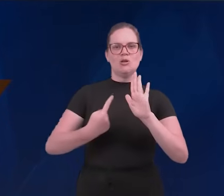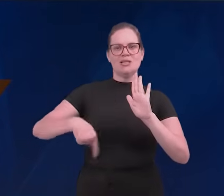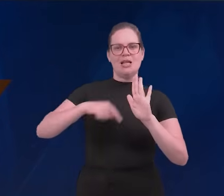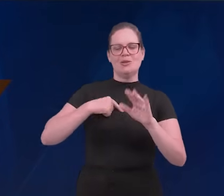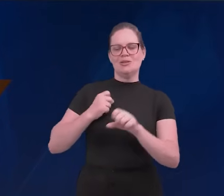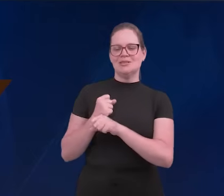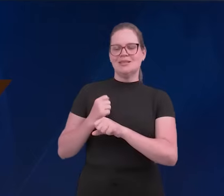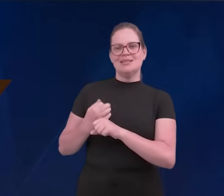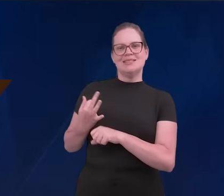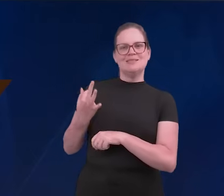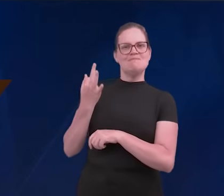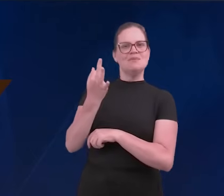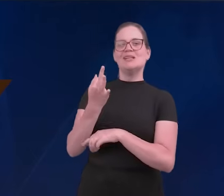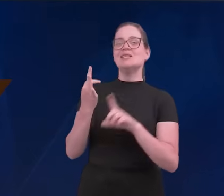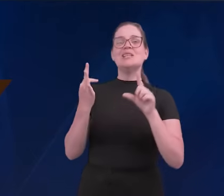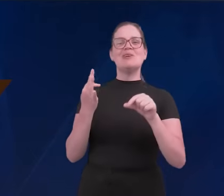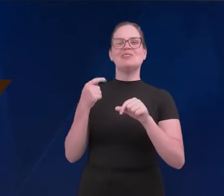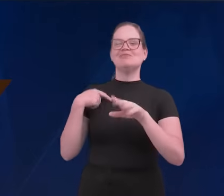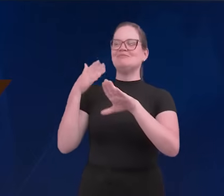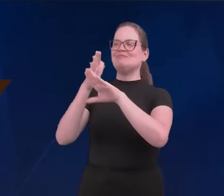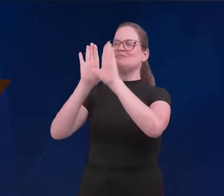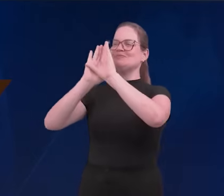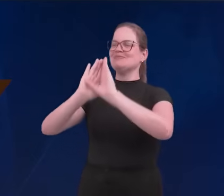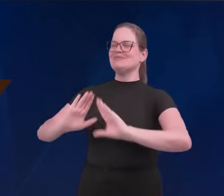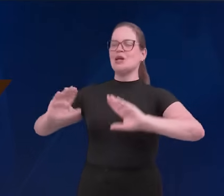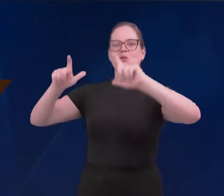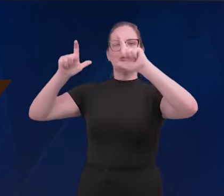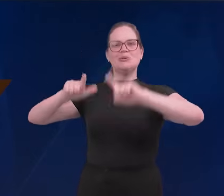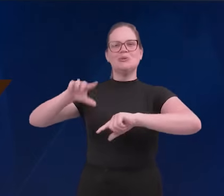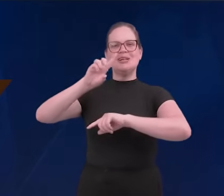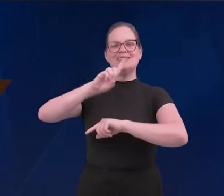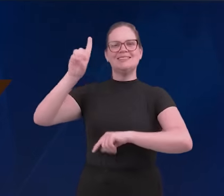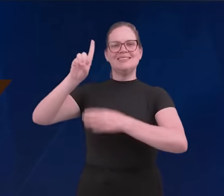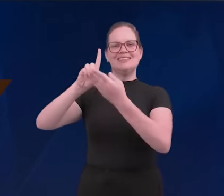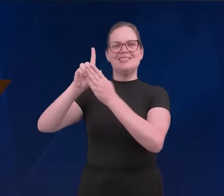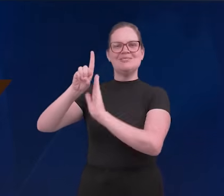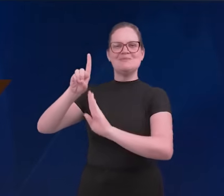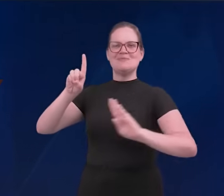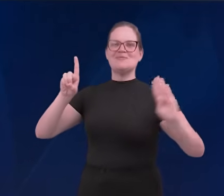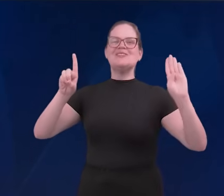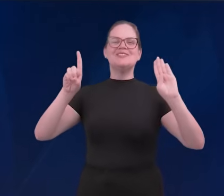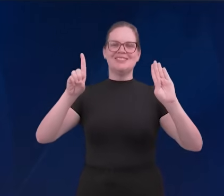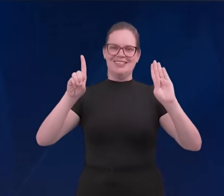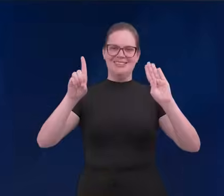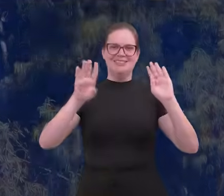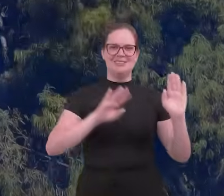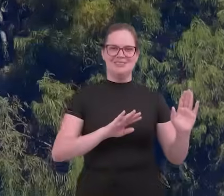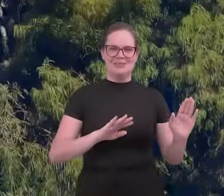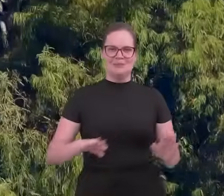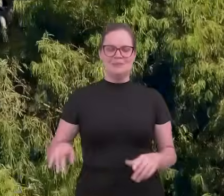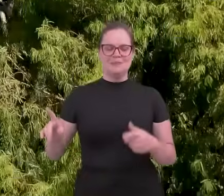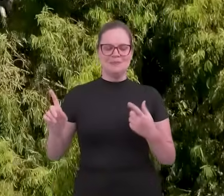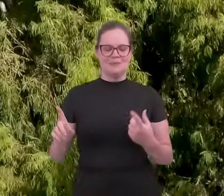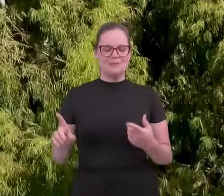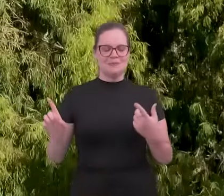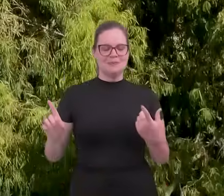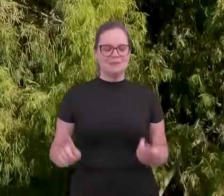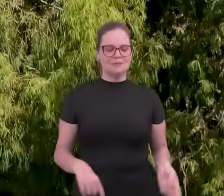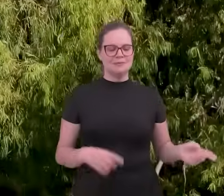nossa esperança de tomar posse da Canaã celestial.